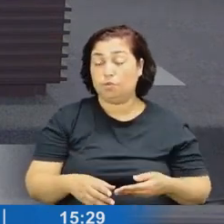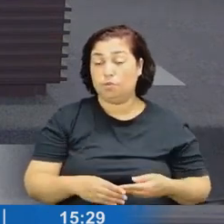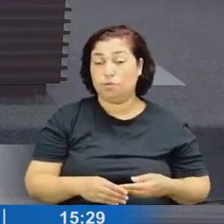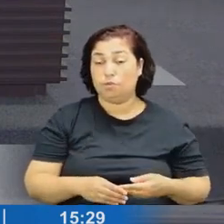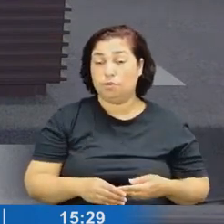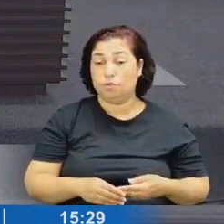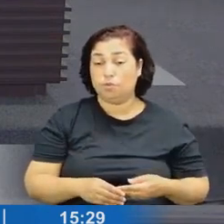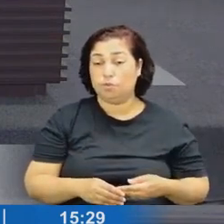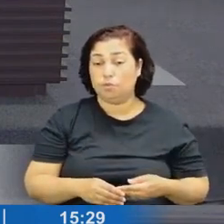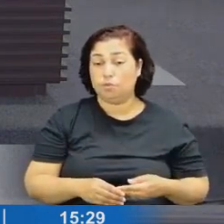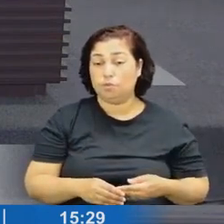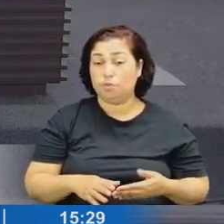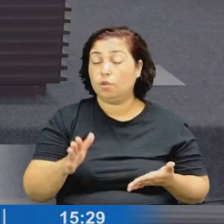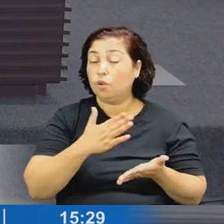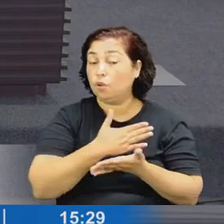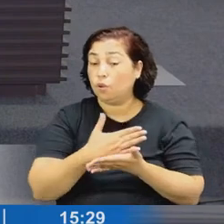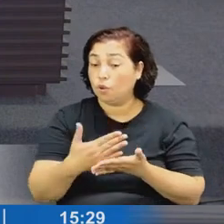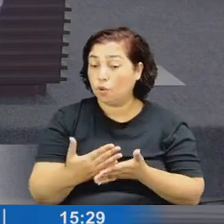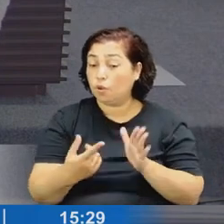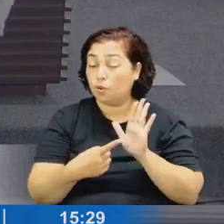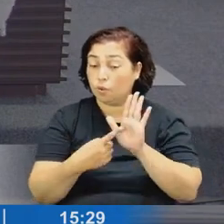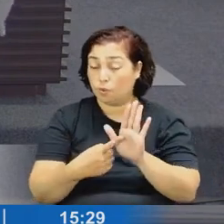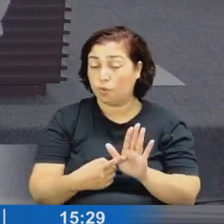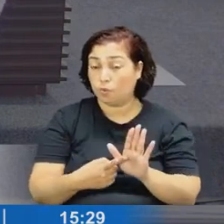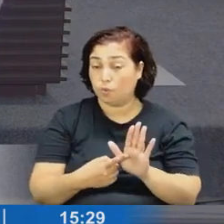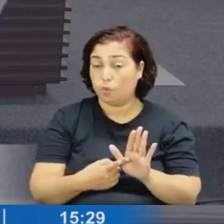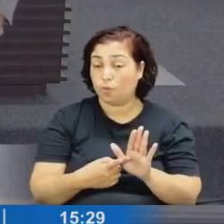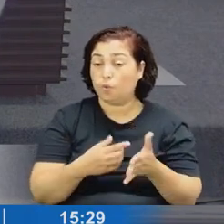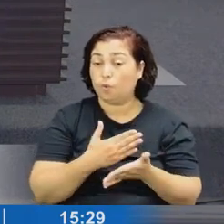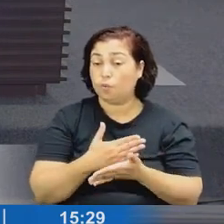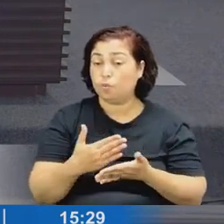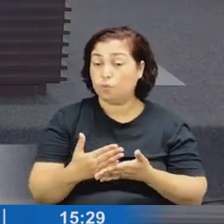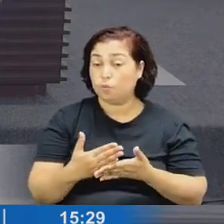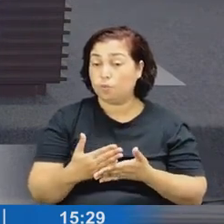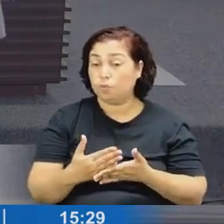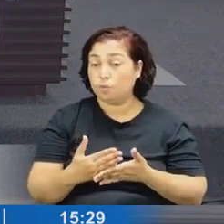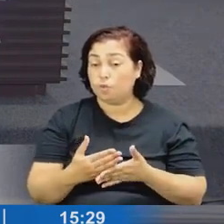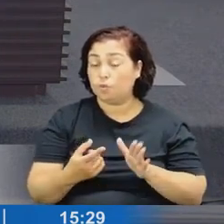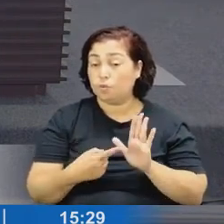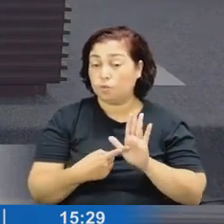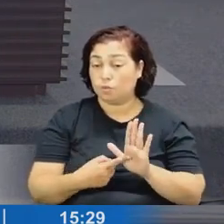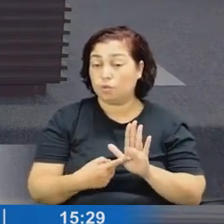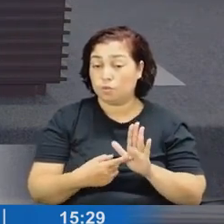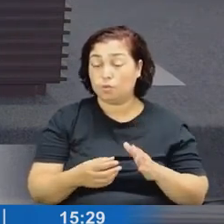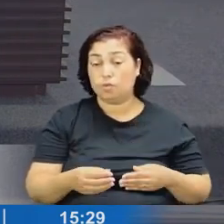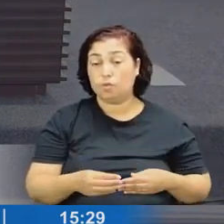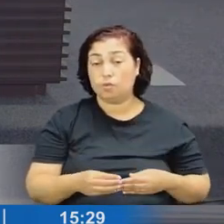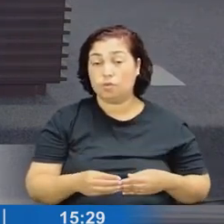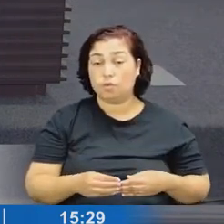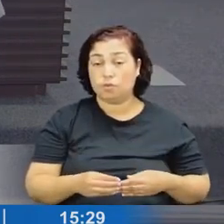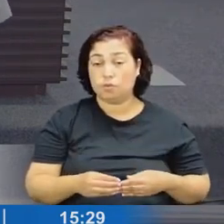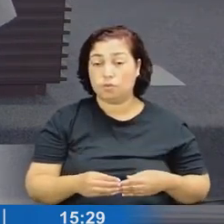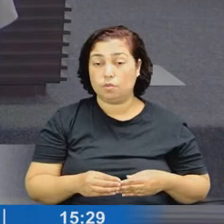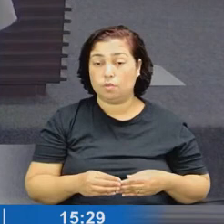o final do processo digital ele é o início ali começou a brincadeira postou não acabou postei acabei só um